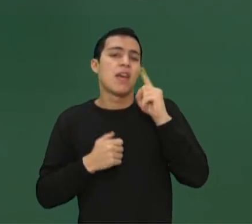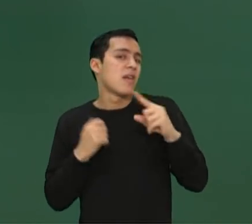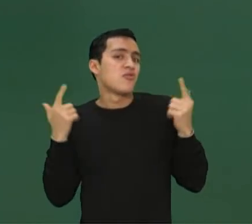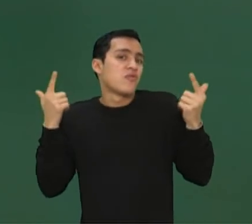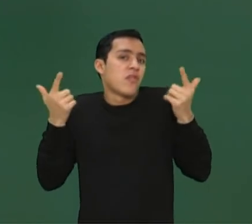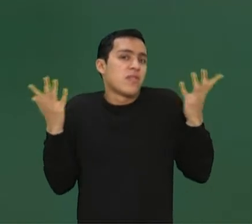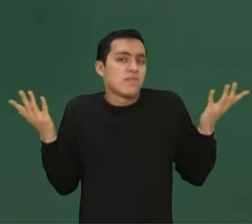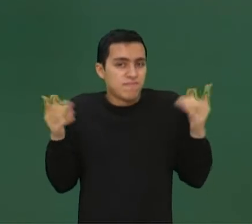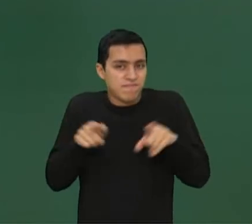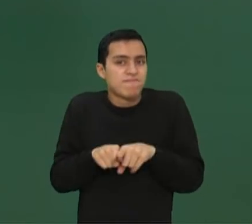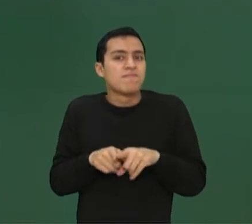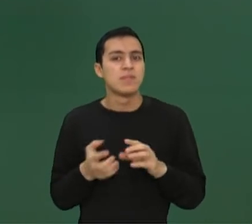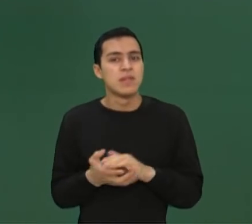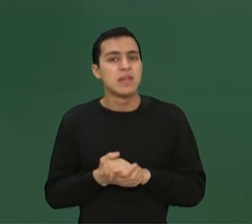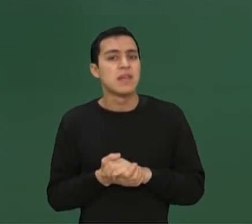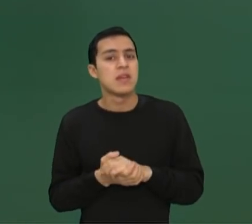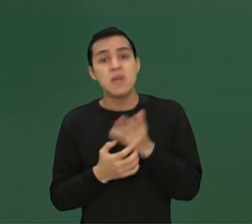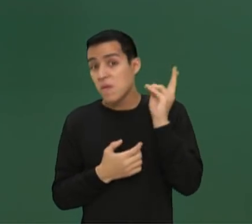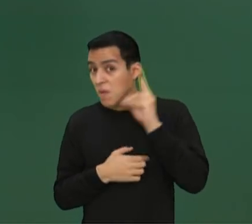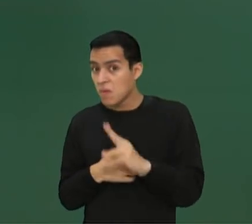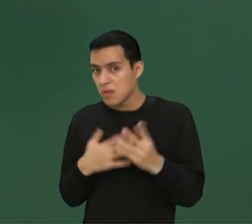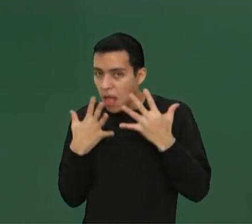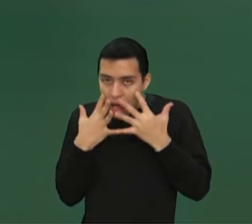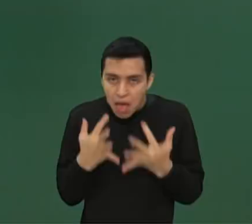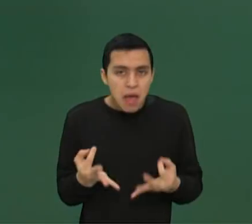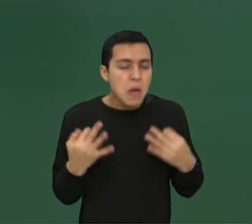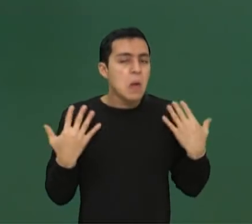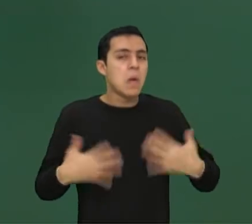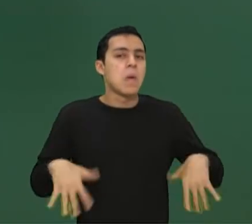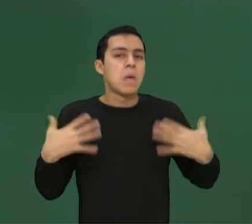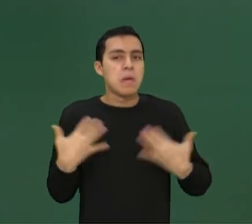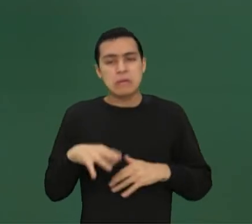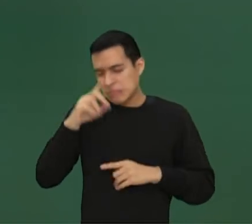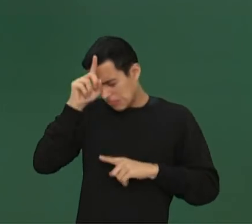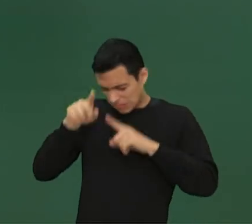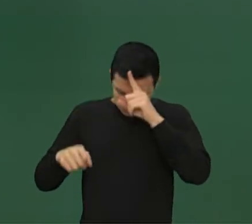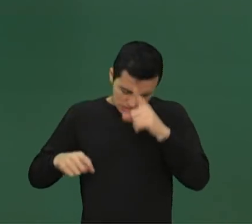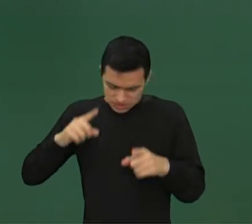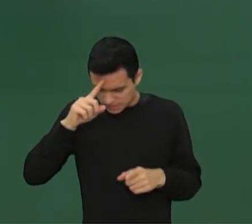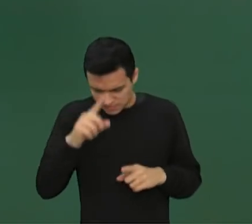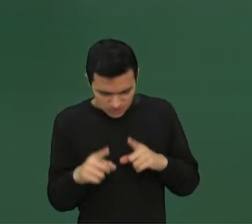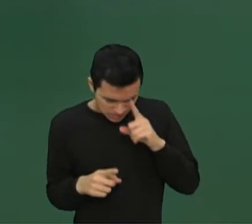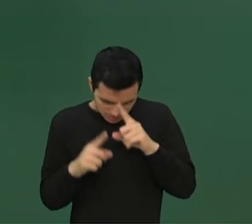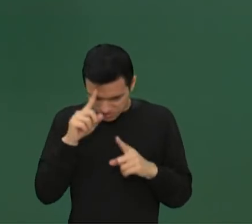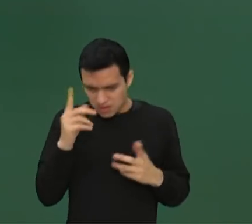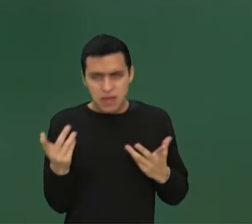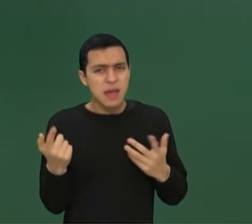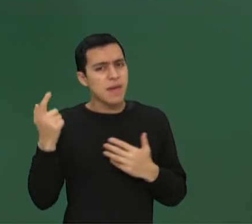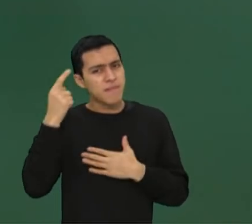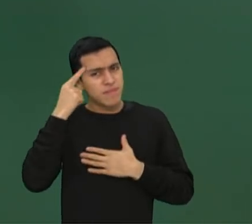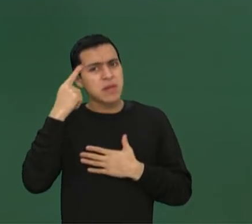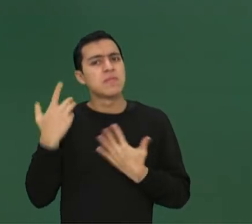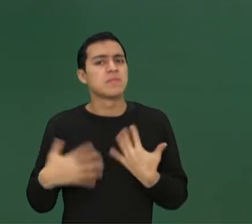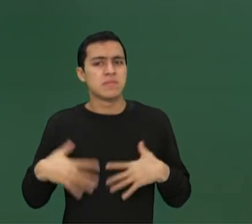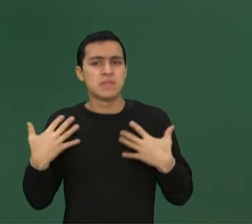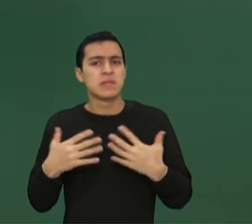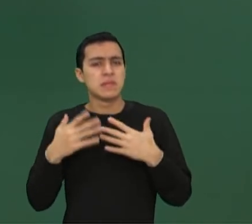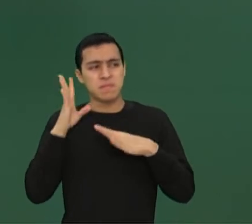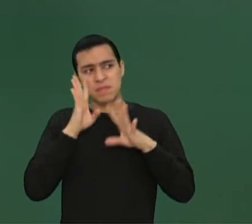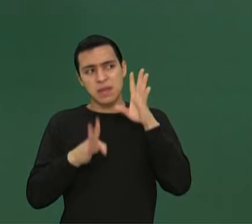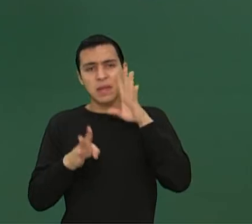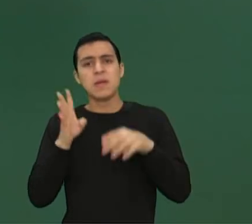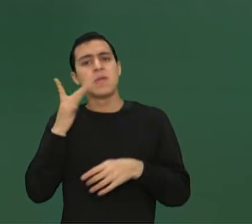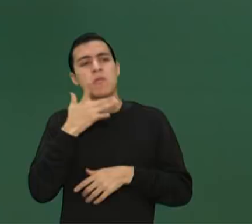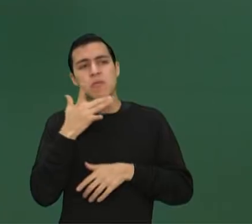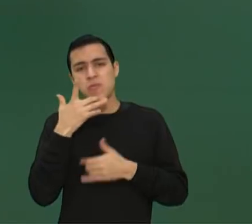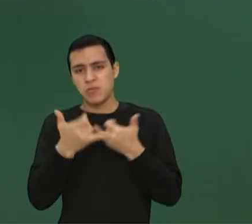e é muito assim, você usa muito atenção, é muito criatividade, é muita pensamento ali, é bem bacana e